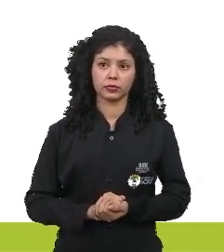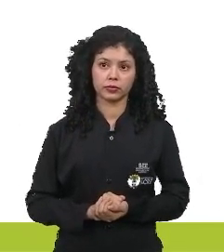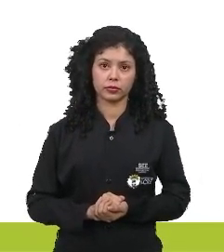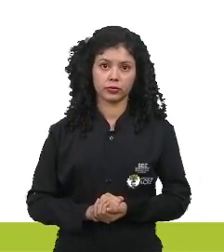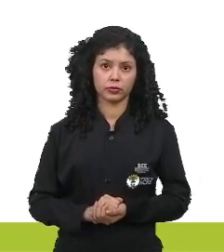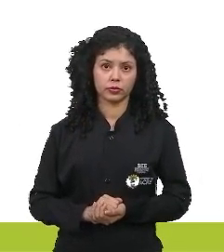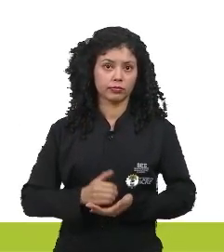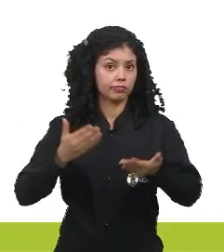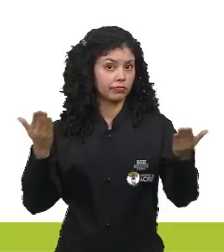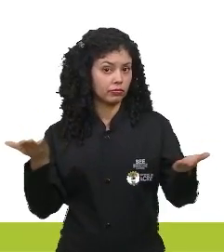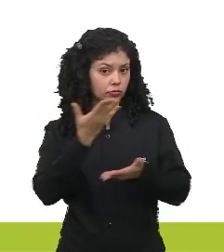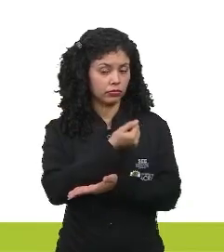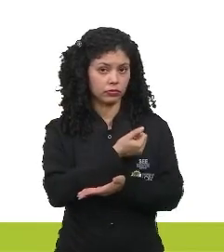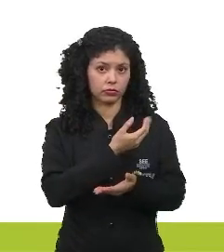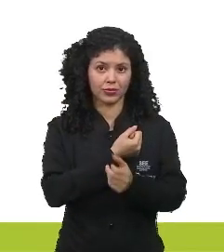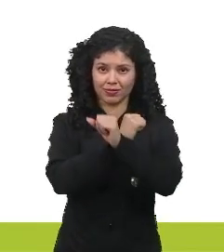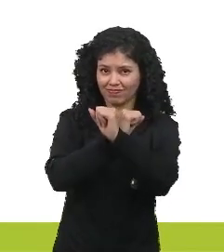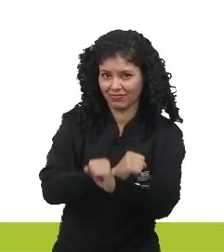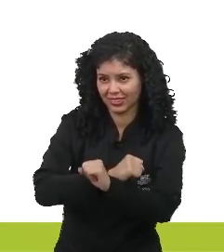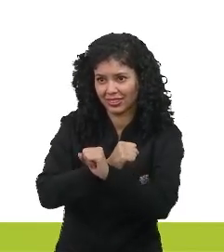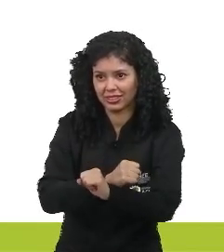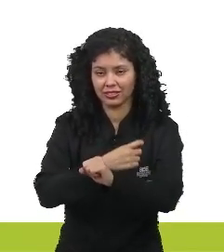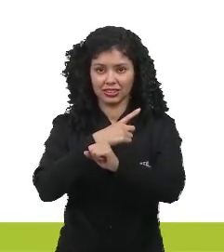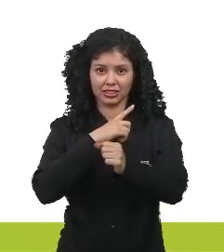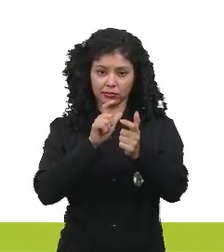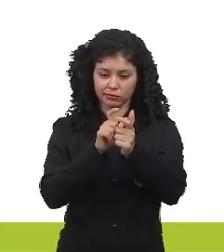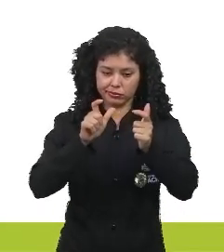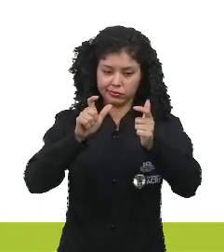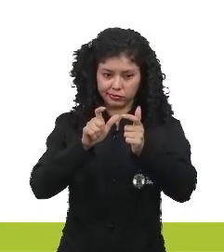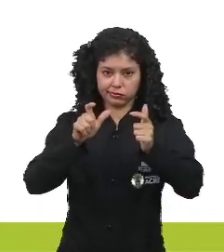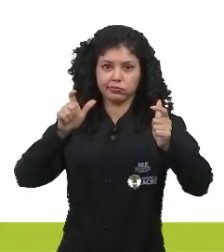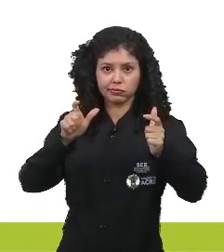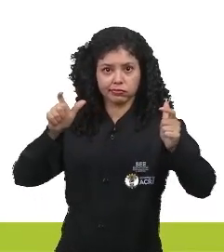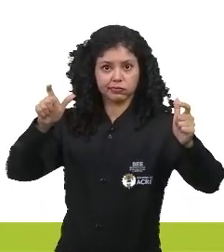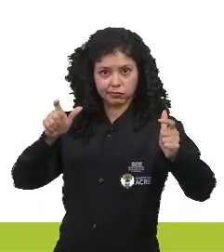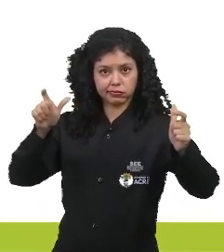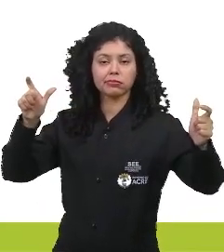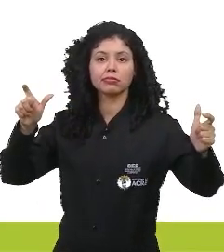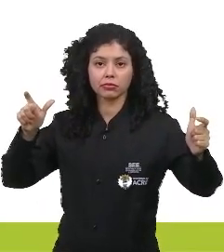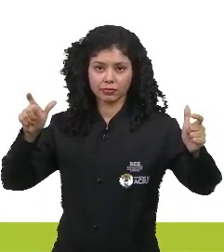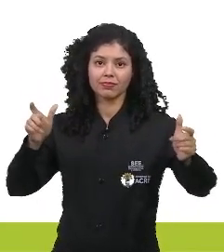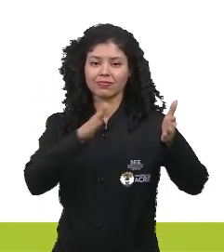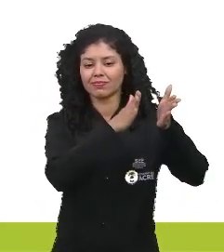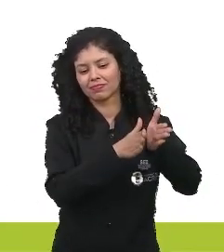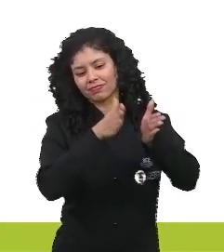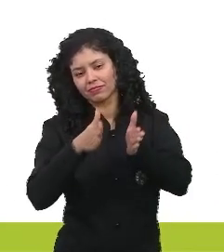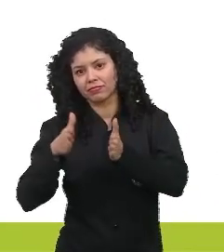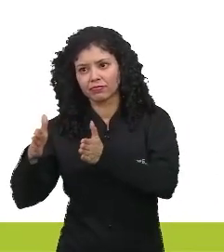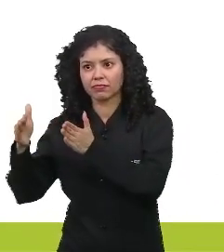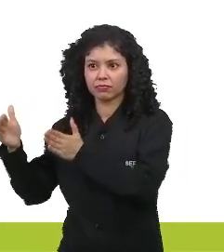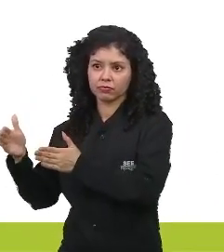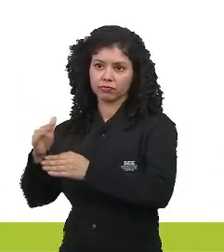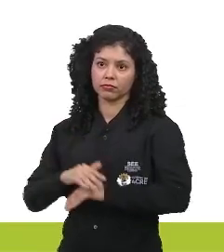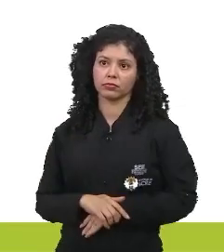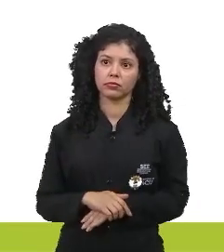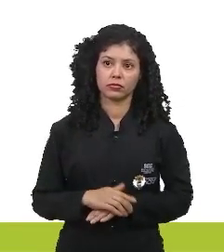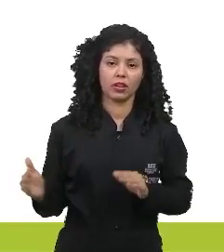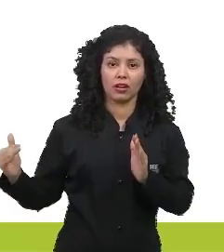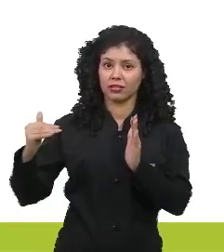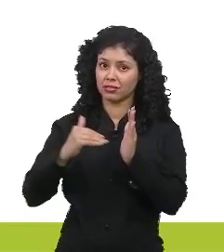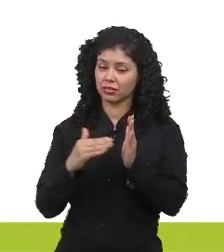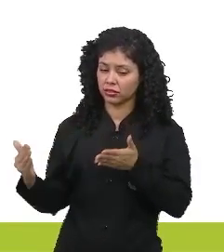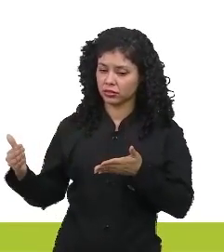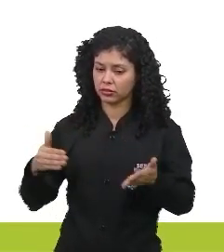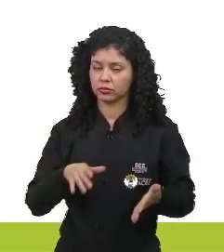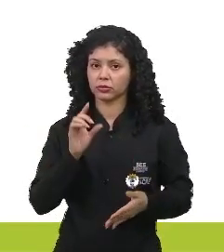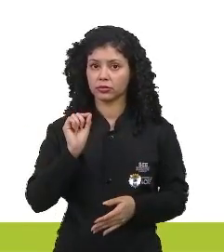Então, é um número de cativos que só tende a aumentar com o passar dos anos, até nós